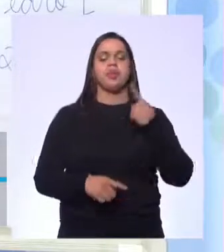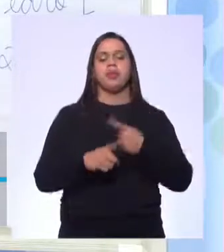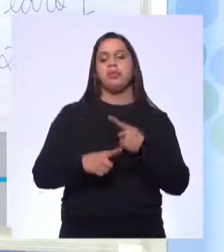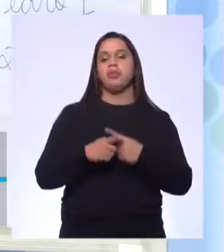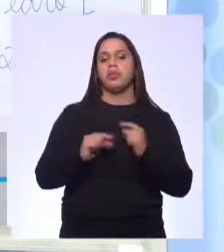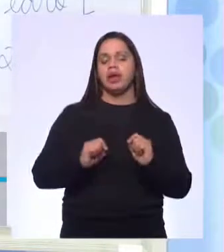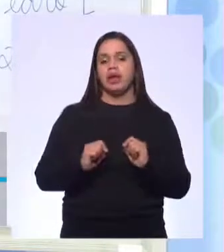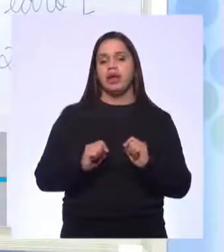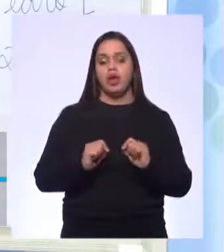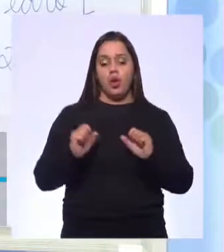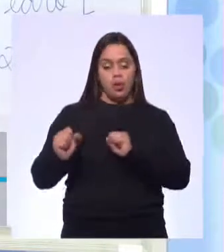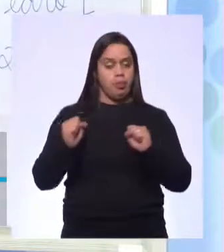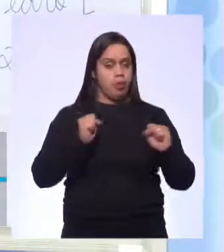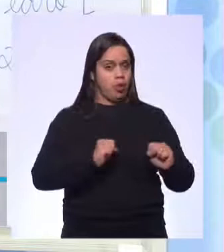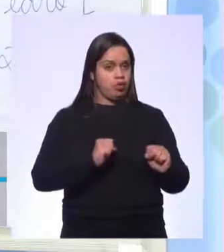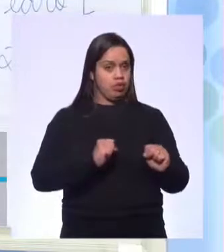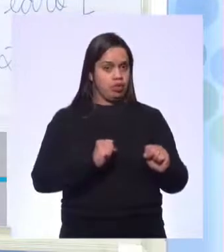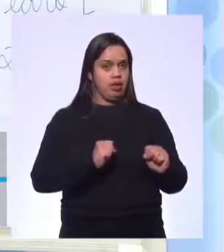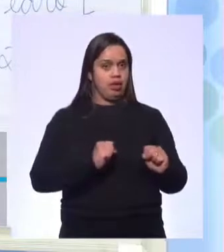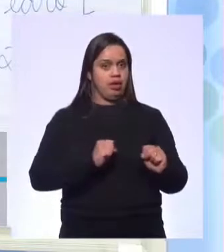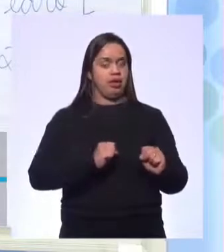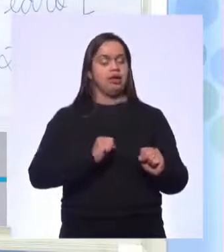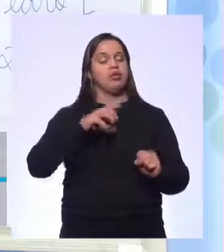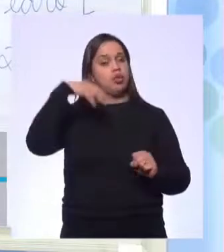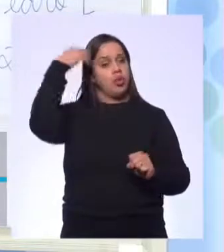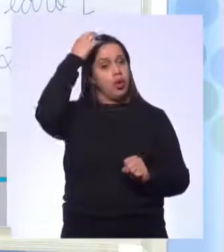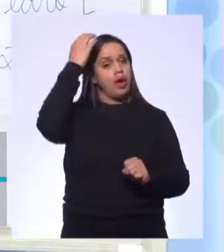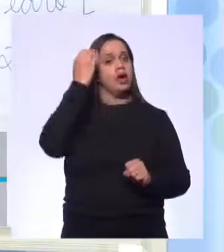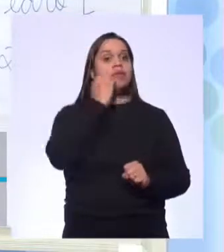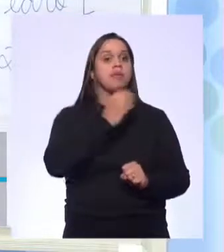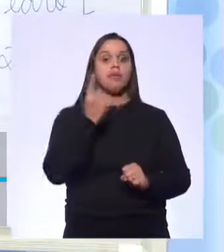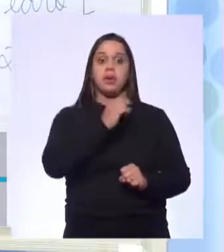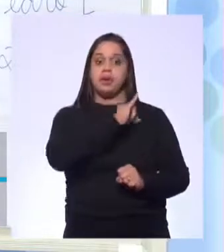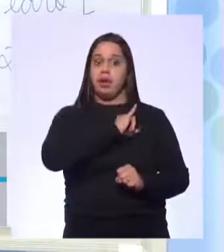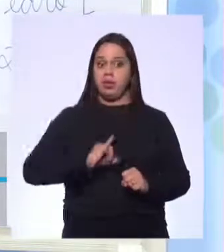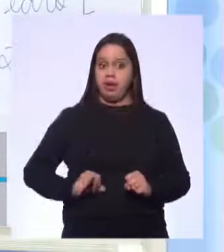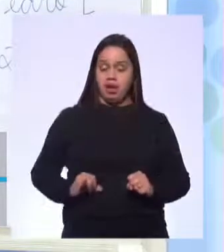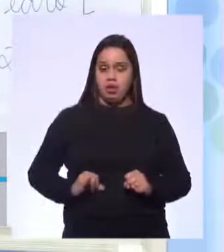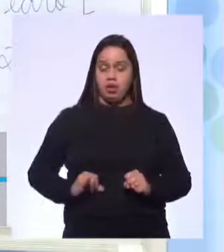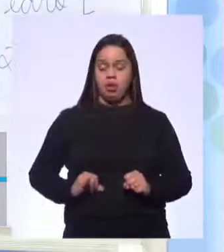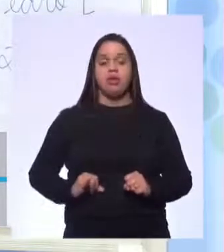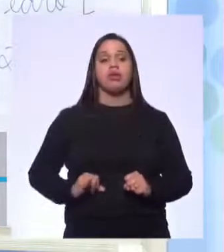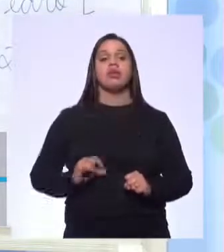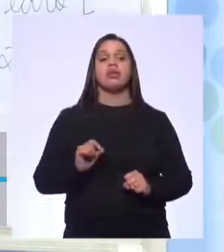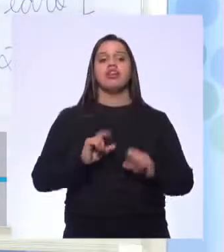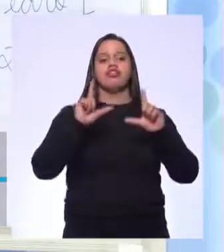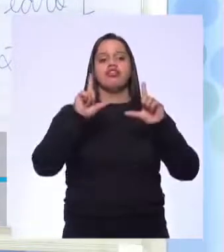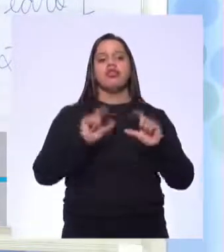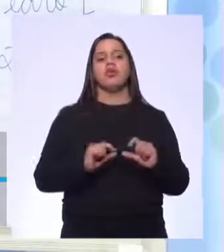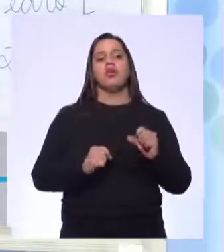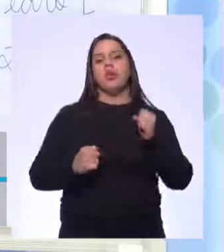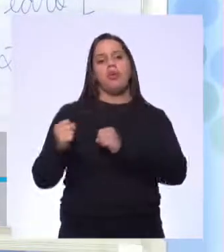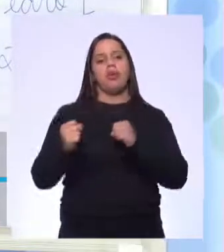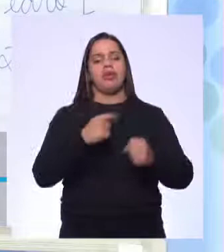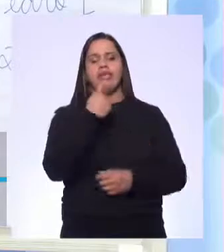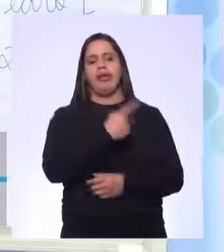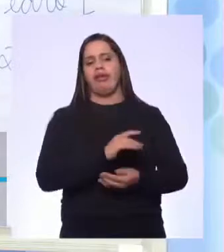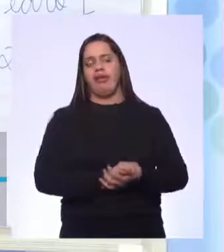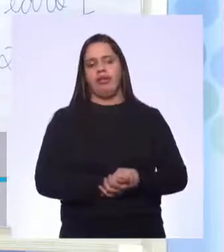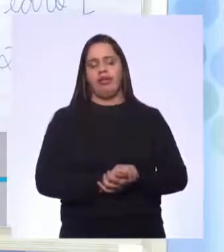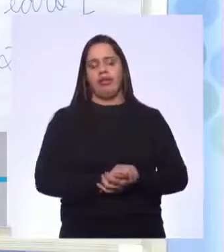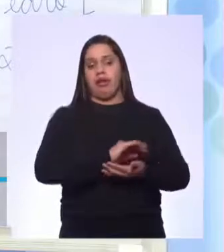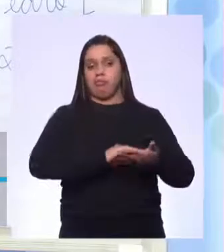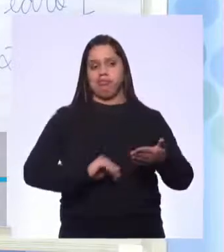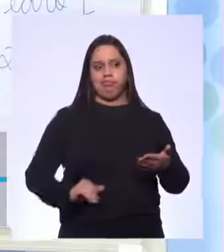ela diminuía o poder moderador. Quem é o poder moderador? Dom Pedro I, que era o imperador. E aí,